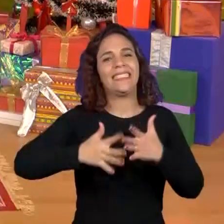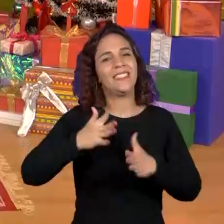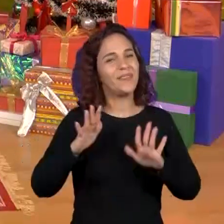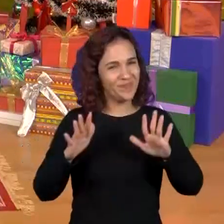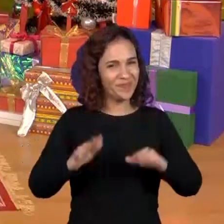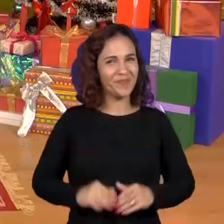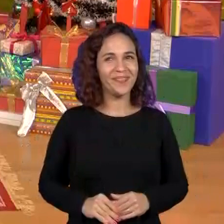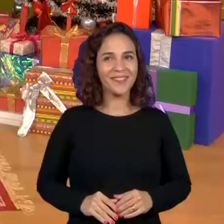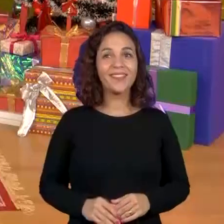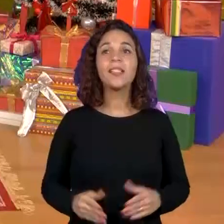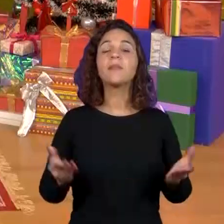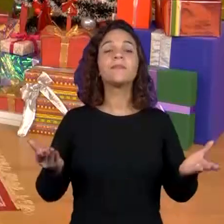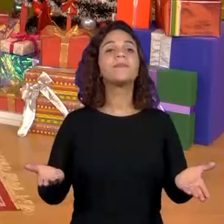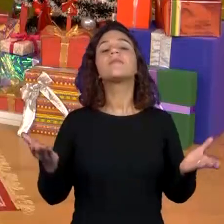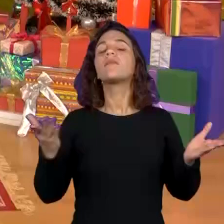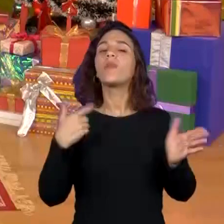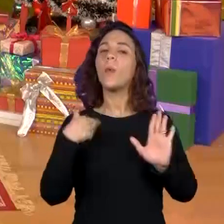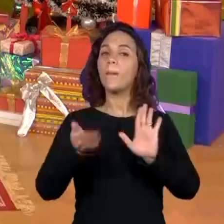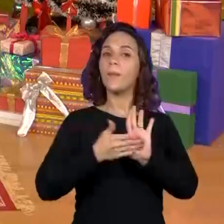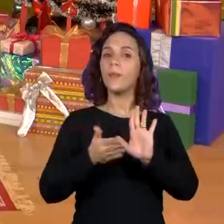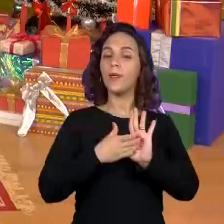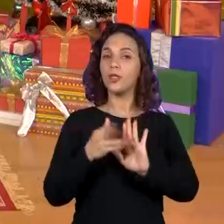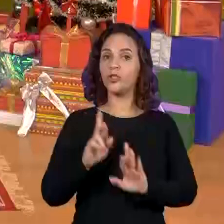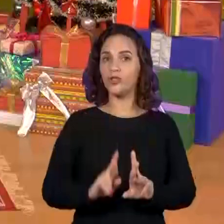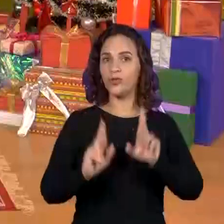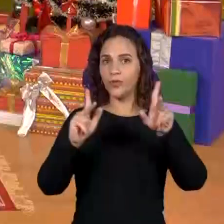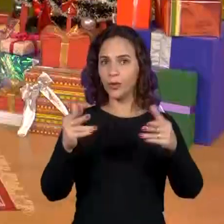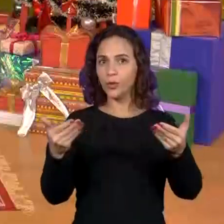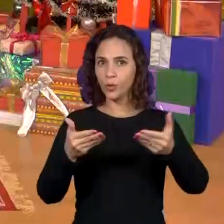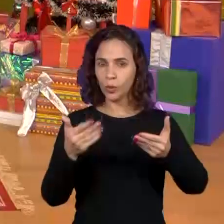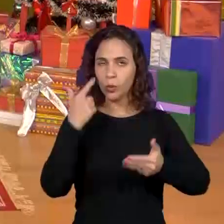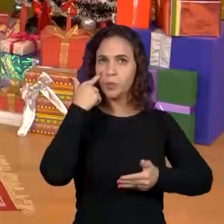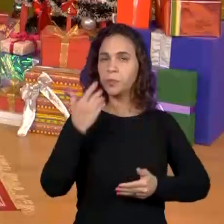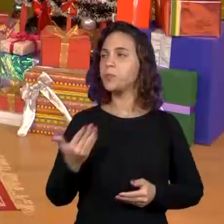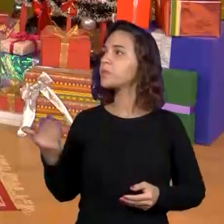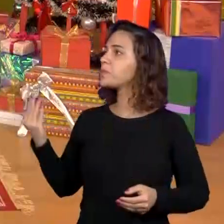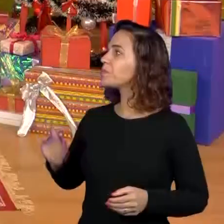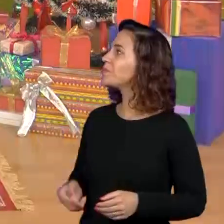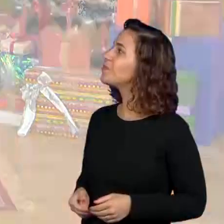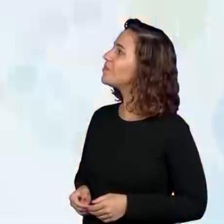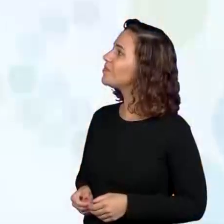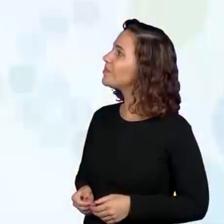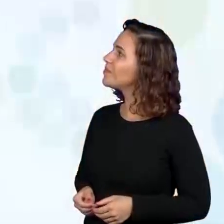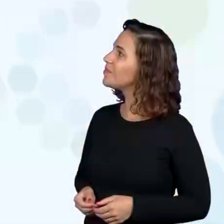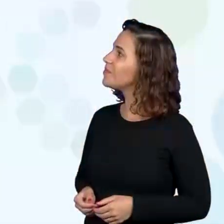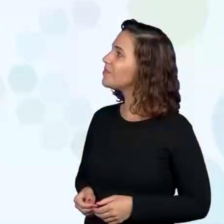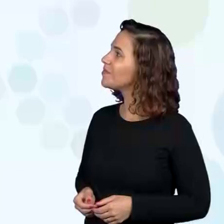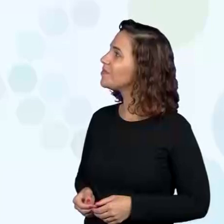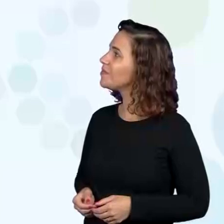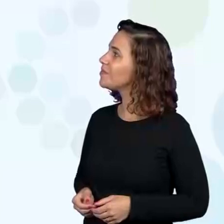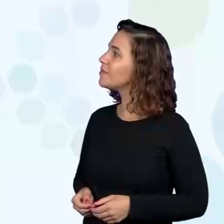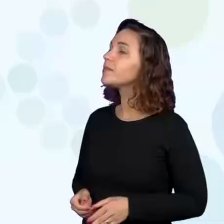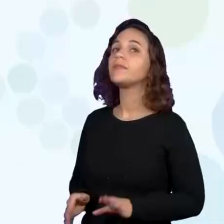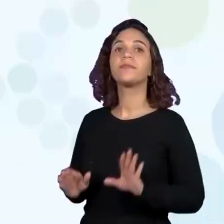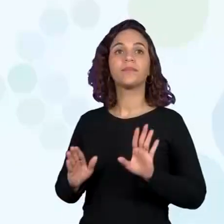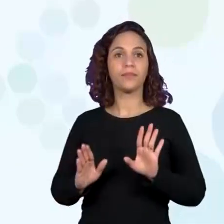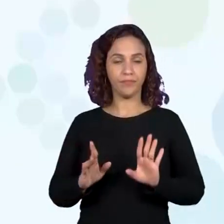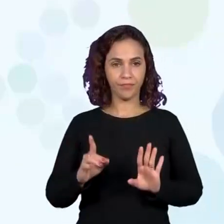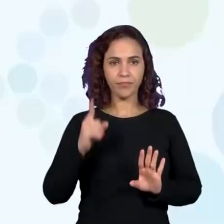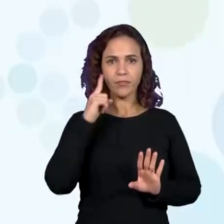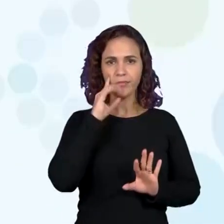Bom, professora Ju, a gente tem uma nova proposta hoje. Olha só na Certo. tela a nossa proposta. Construindo